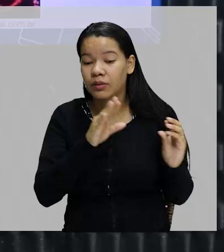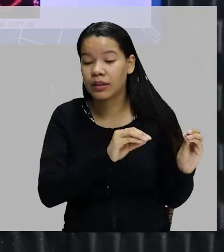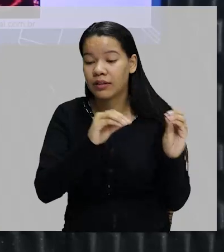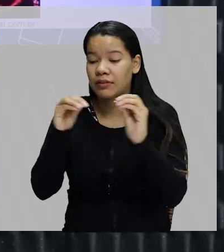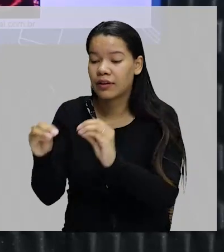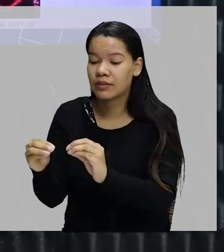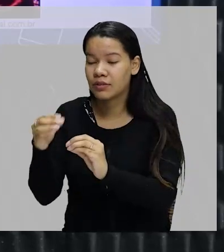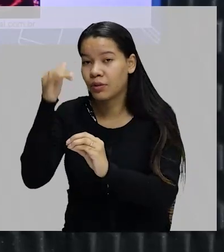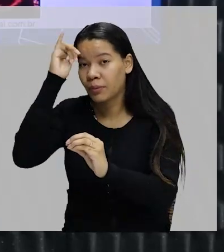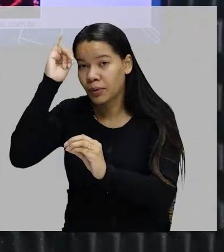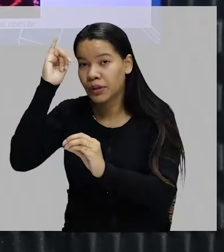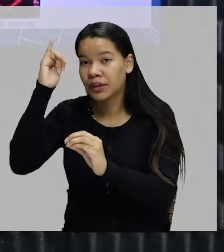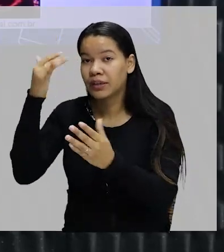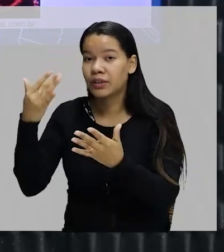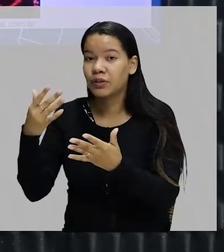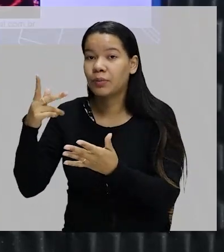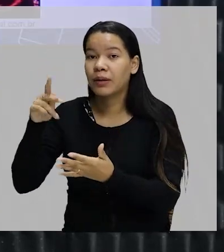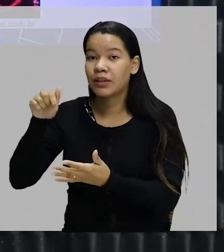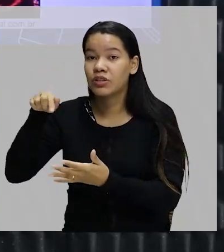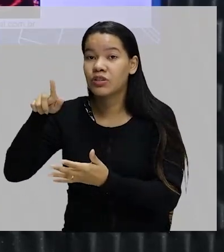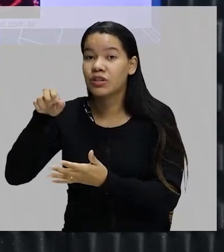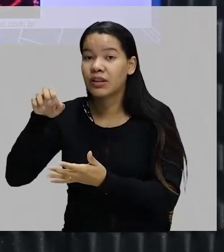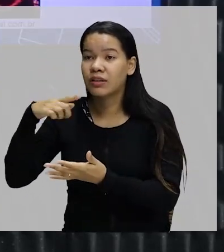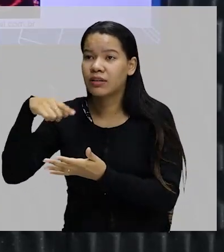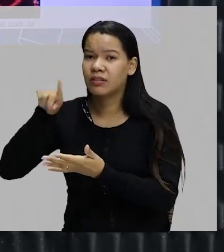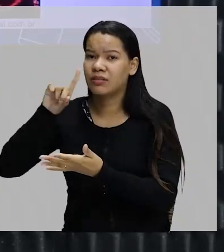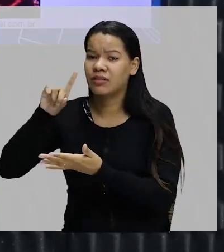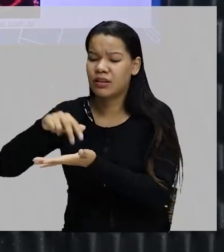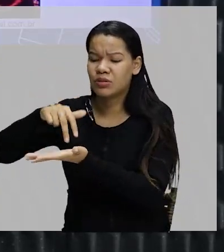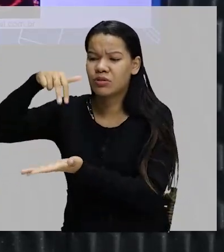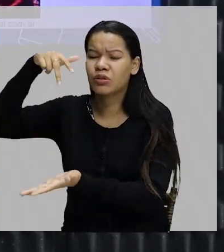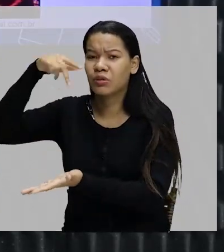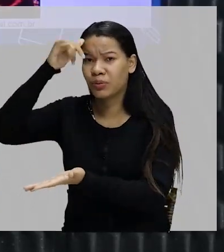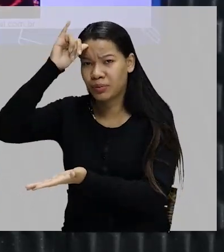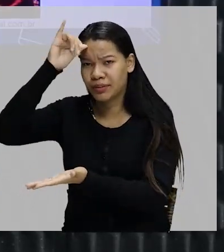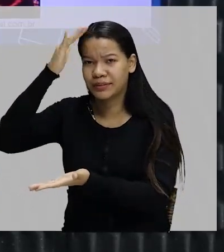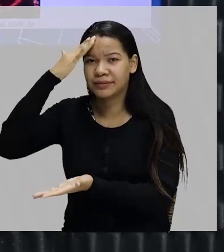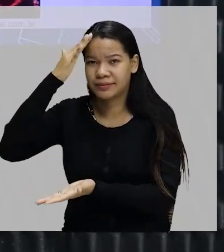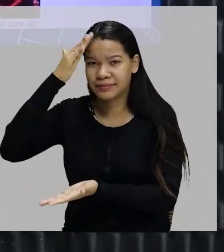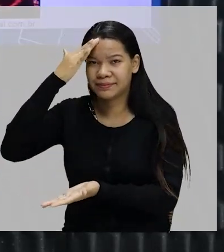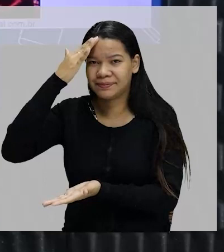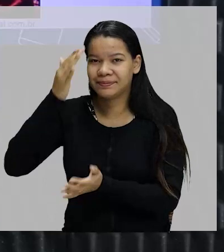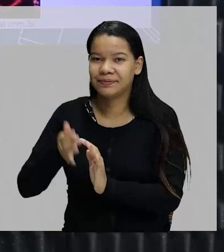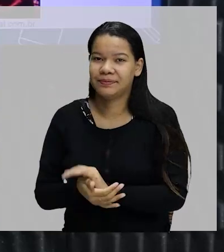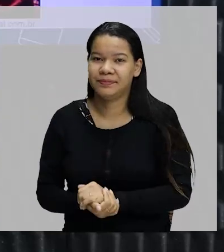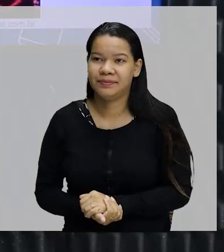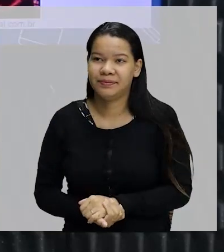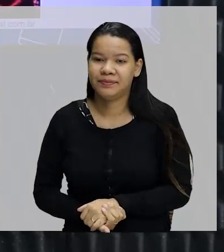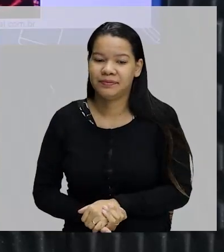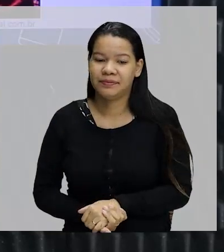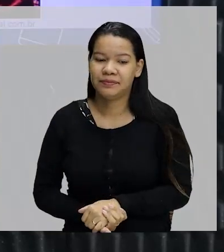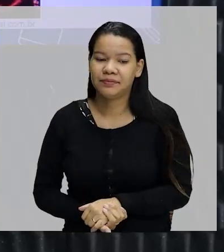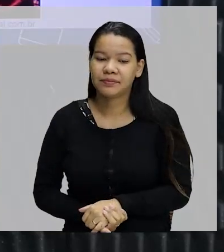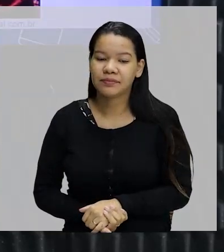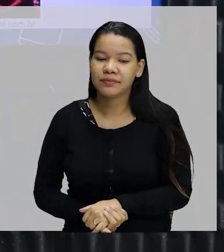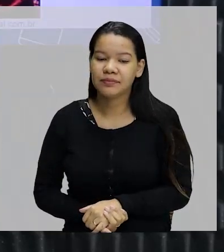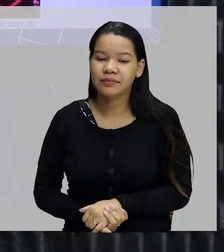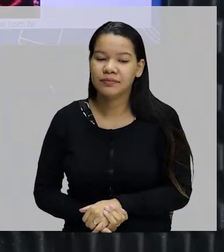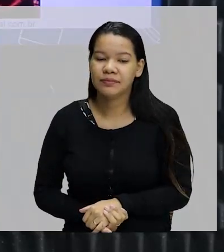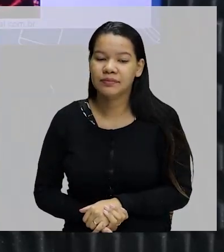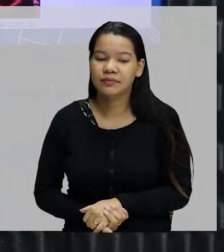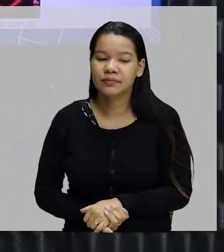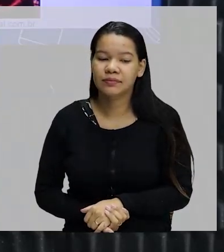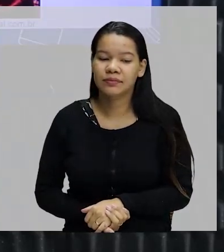pajé ressuscitou. E o fazendeiro, ao visualizar aquele novilho vivo, que havia assumido vivo,